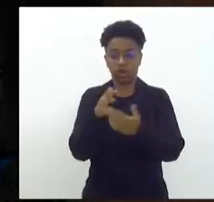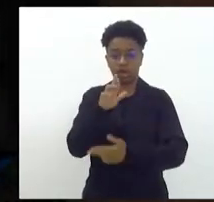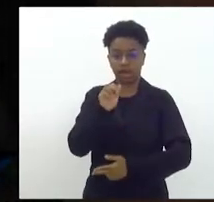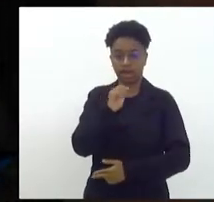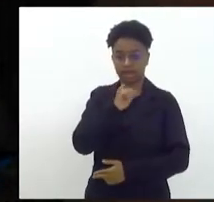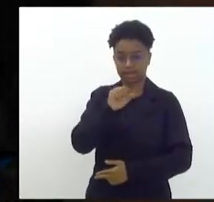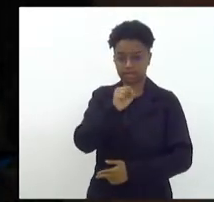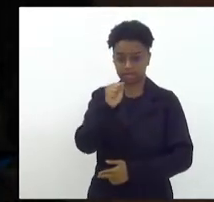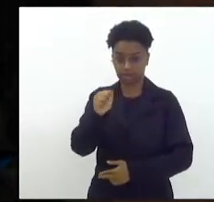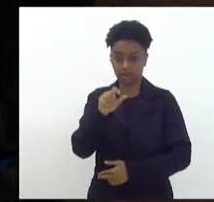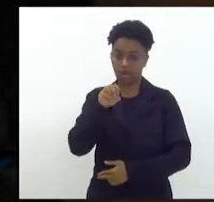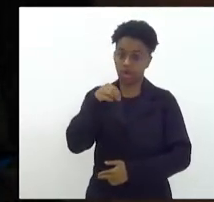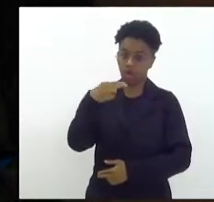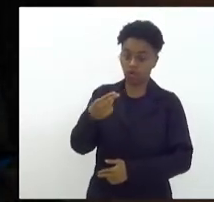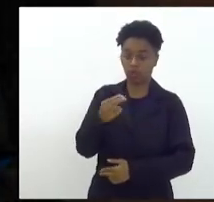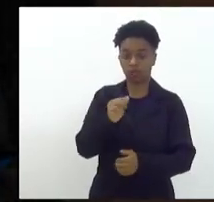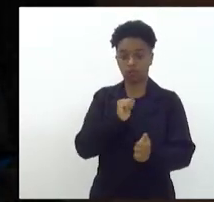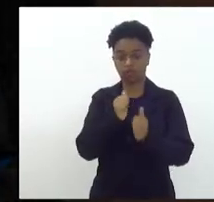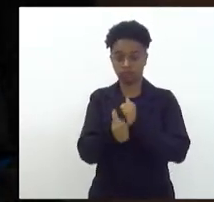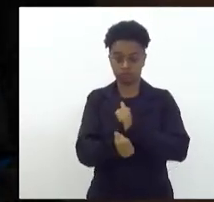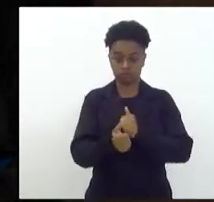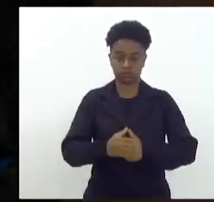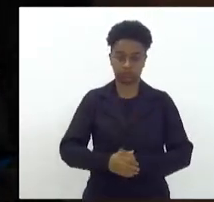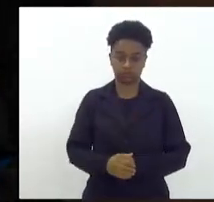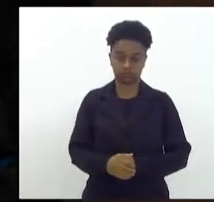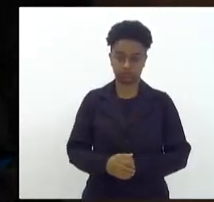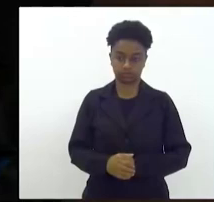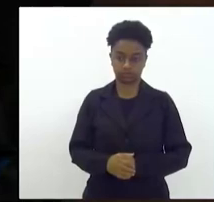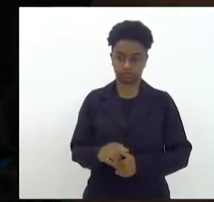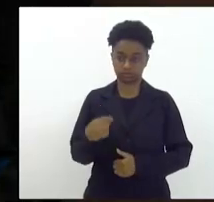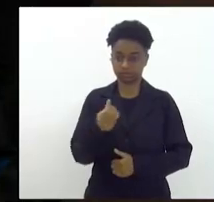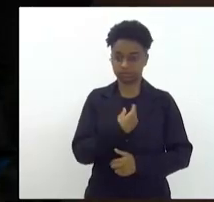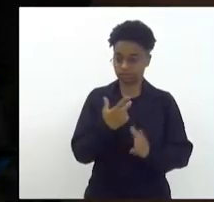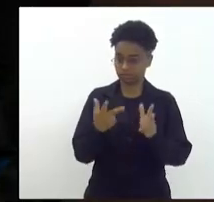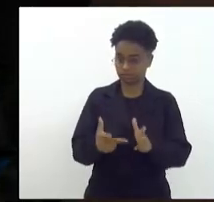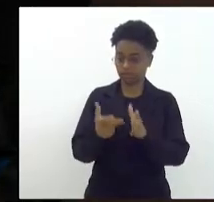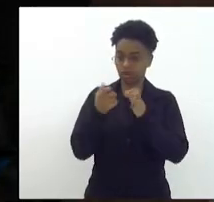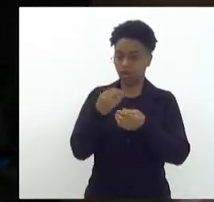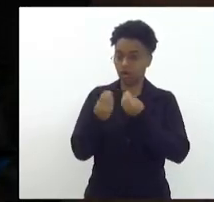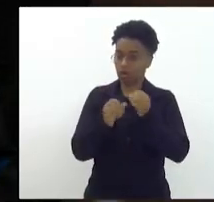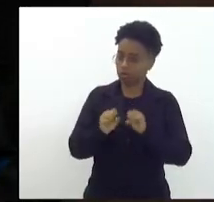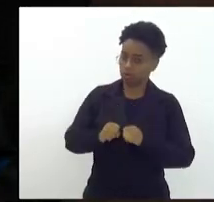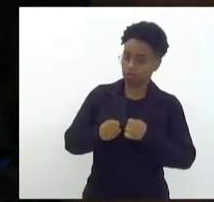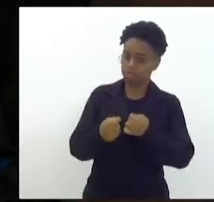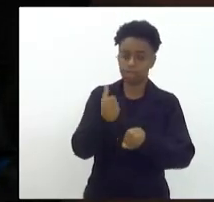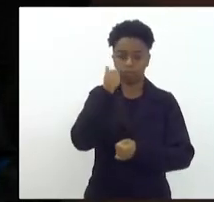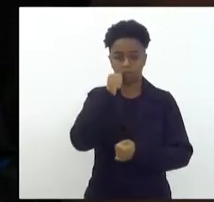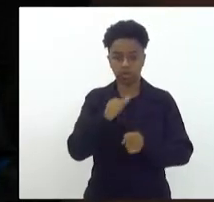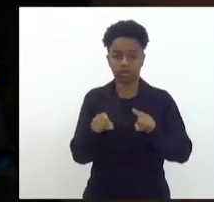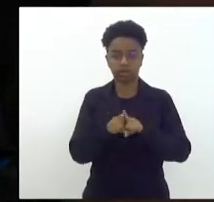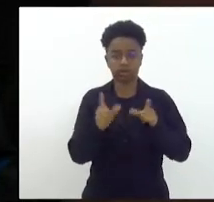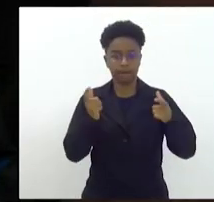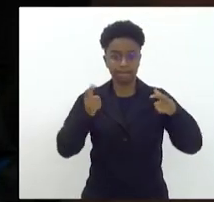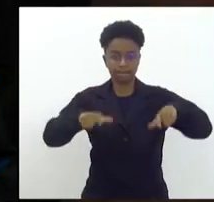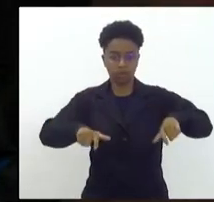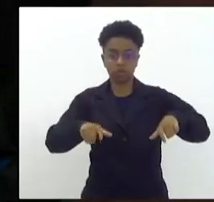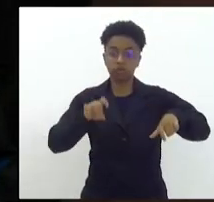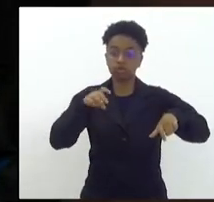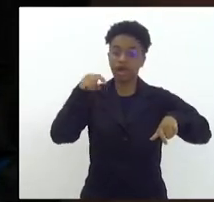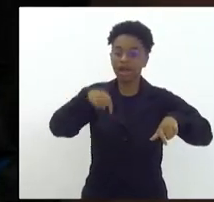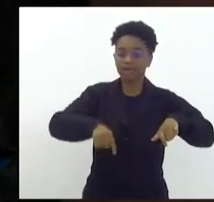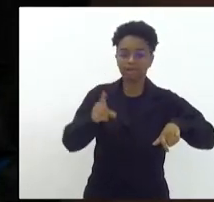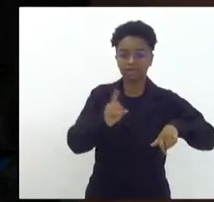nossas gloriosas meninas da seleção brasileira a gente vê a garra das mulheres em campo também não apenas aqui